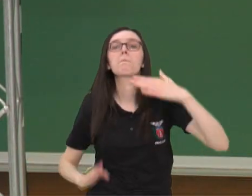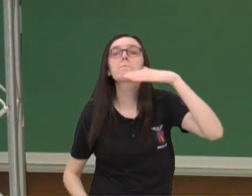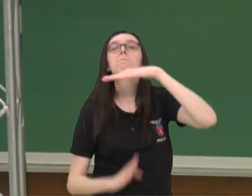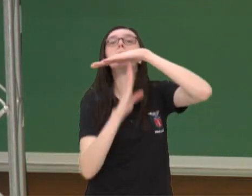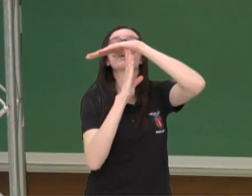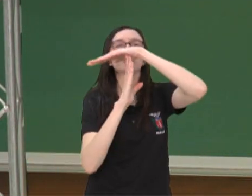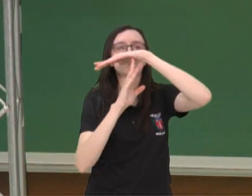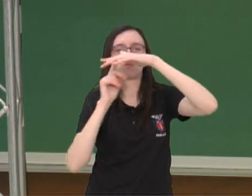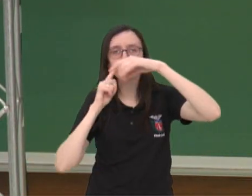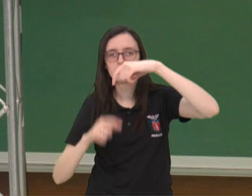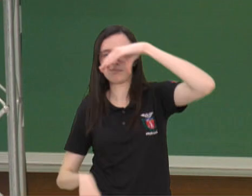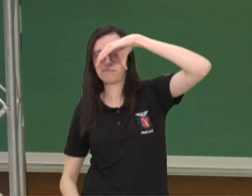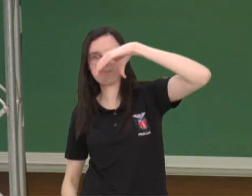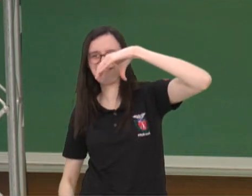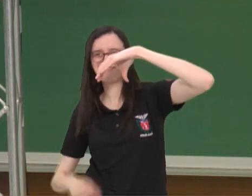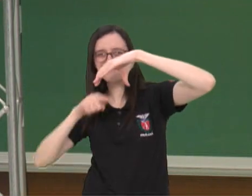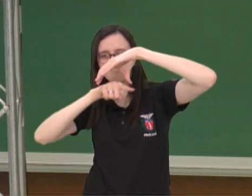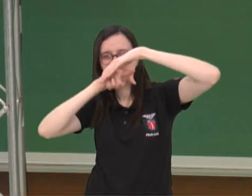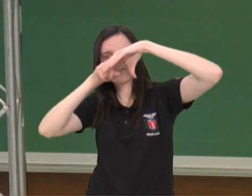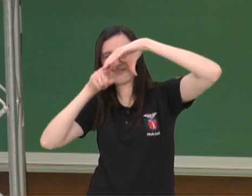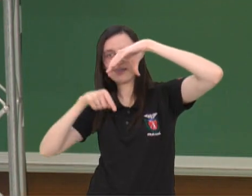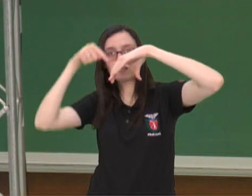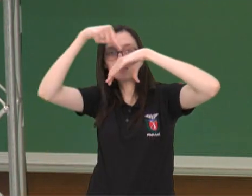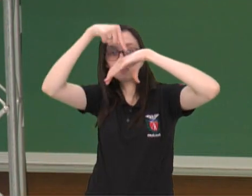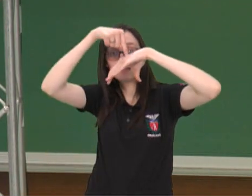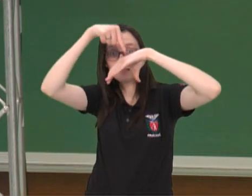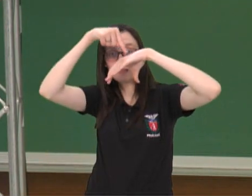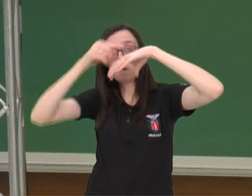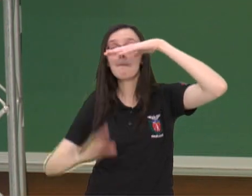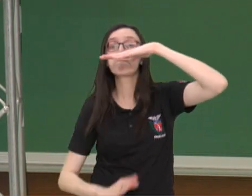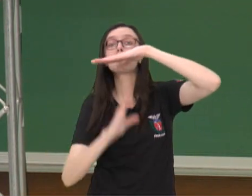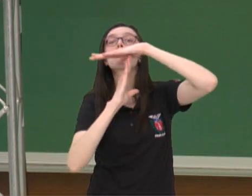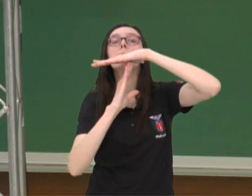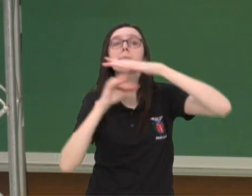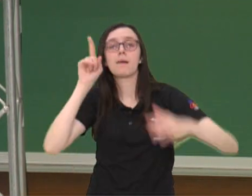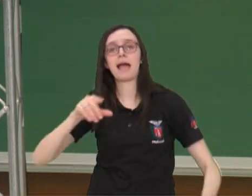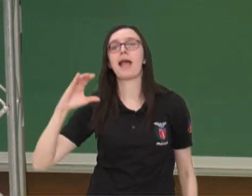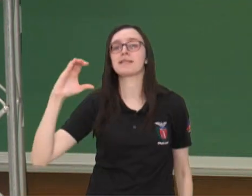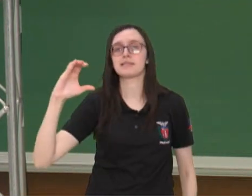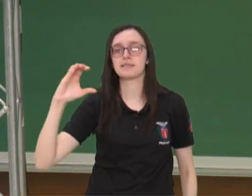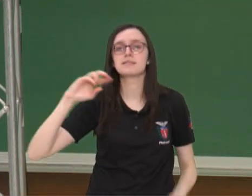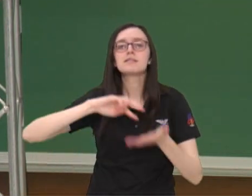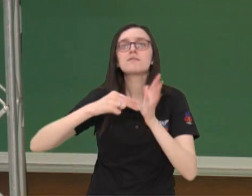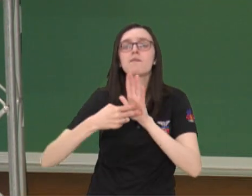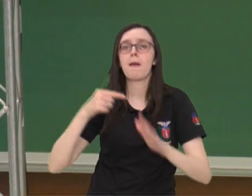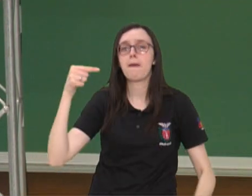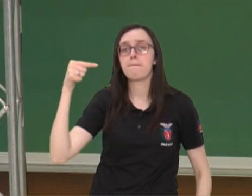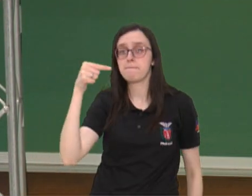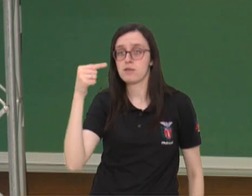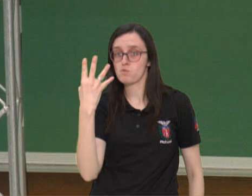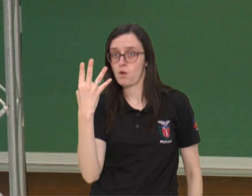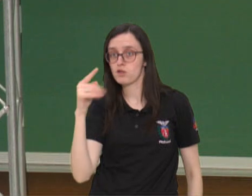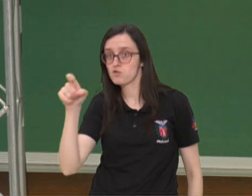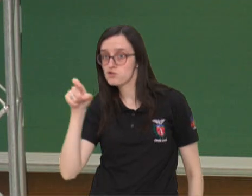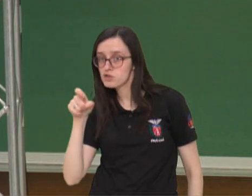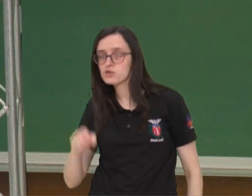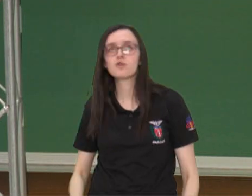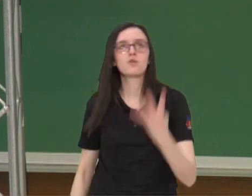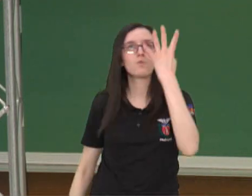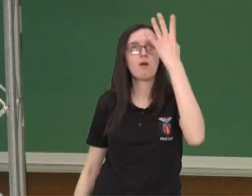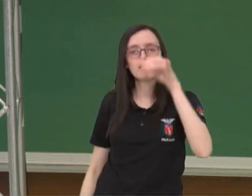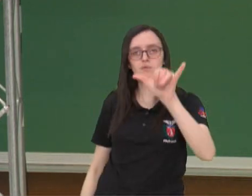máximo da minha função está aqui em cima, o ponto C. Menos 4 para x, 4 para